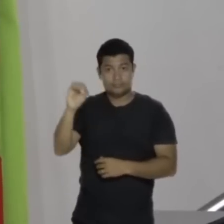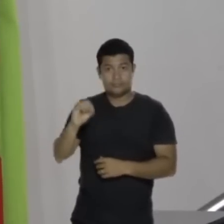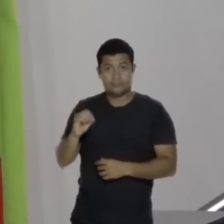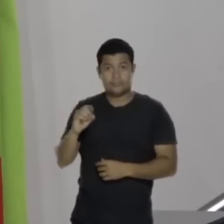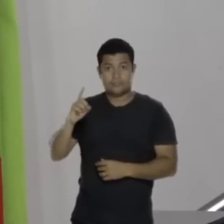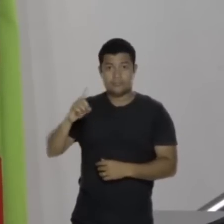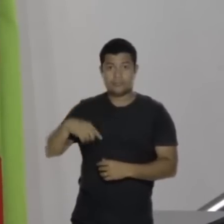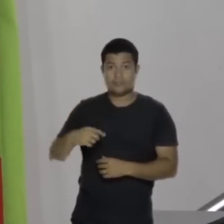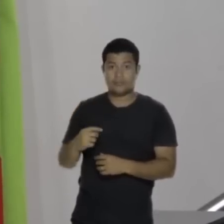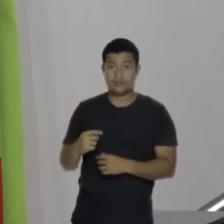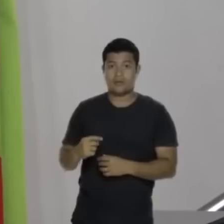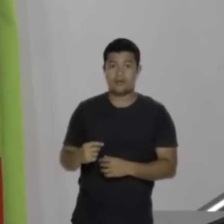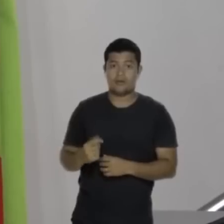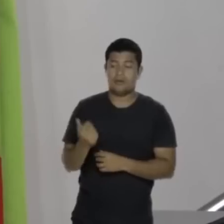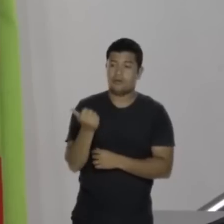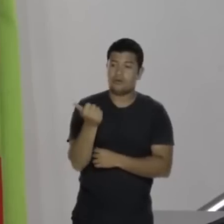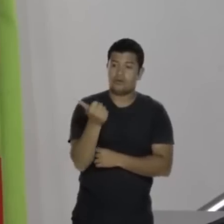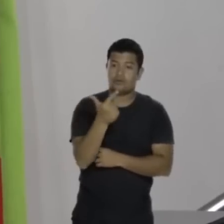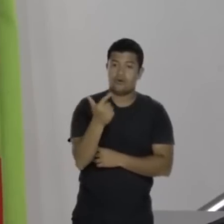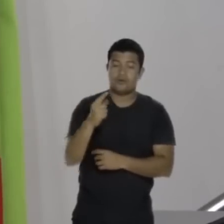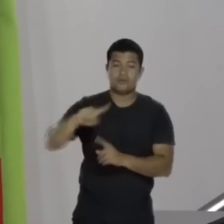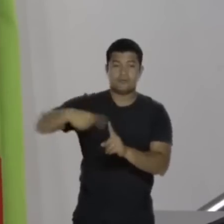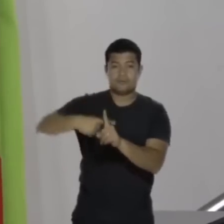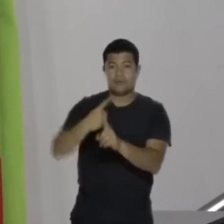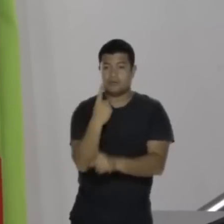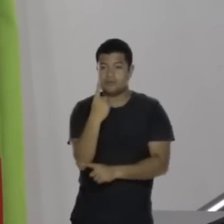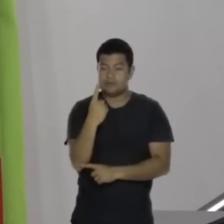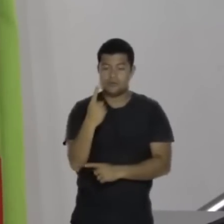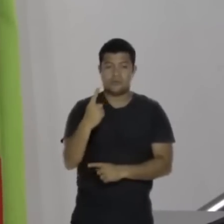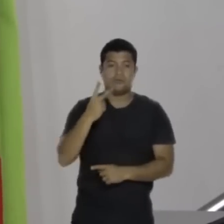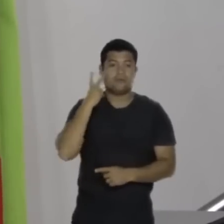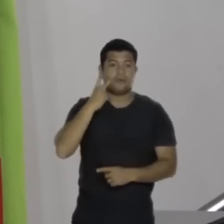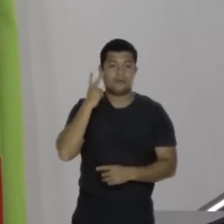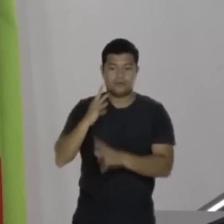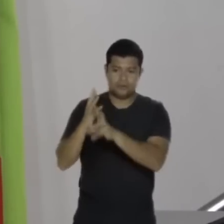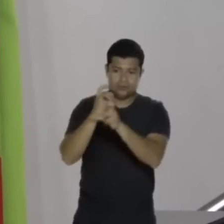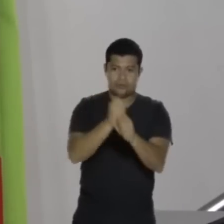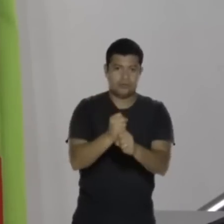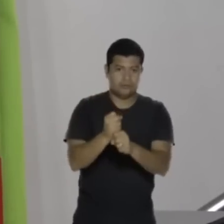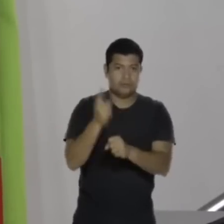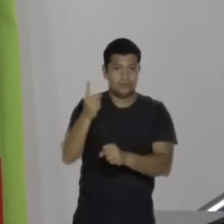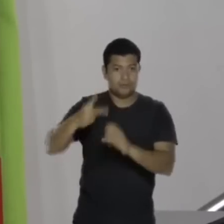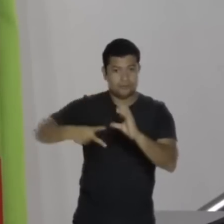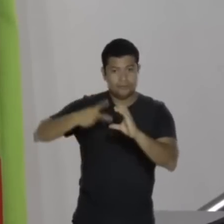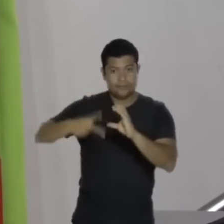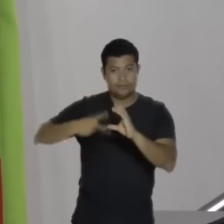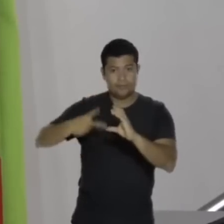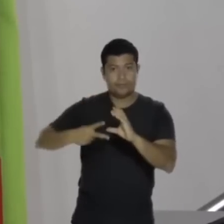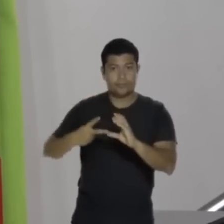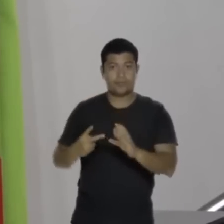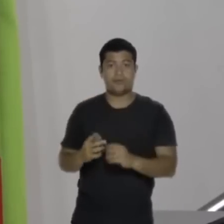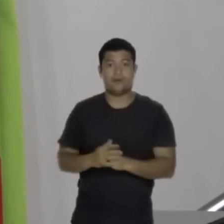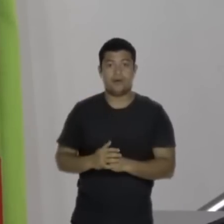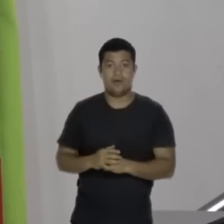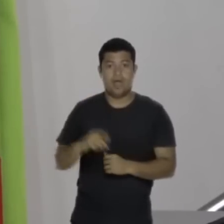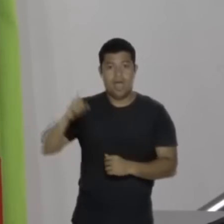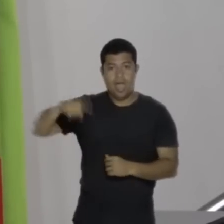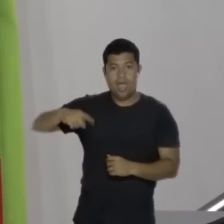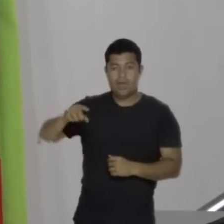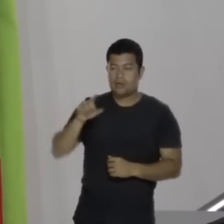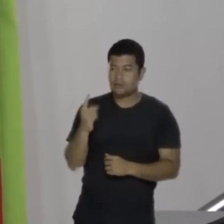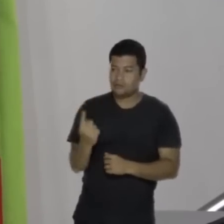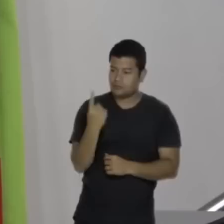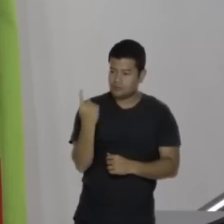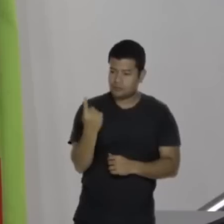composta por 12 mais um vereadores. Por 13 vereadores. Ou seja, não é só ela que existe